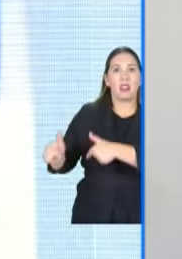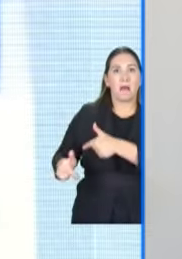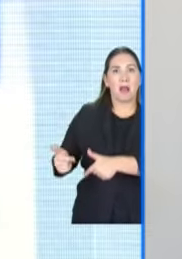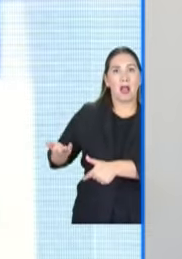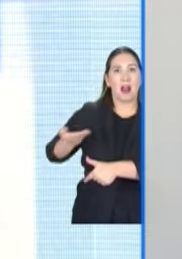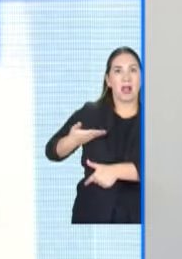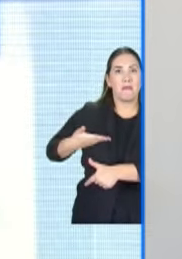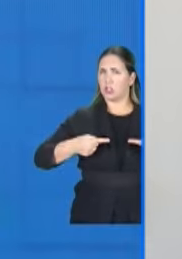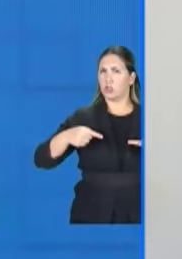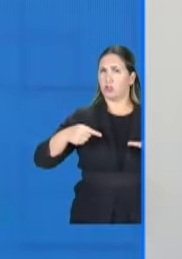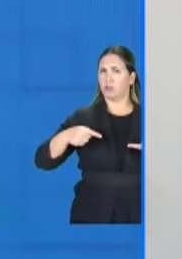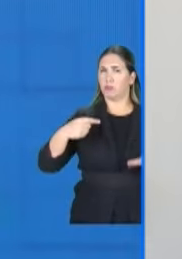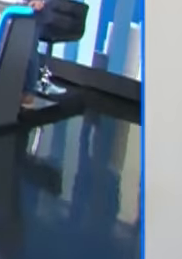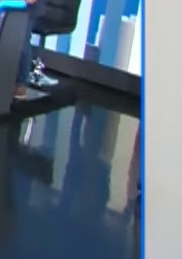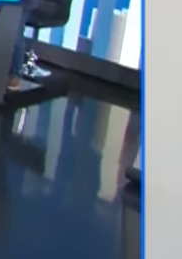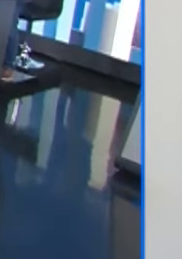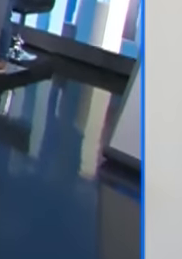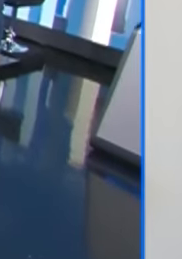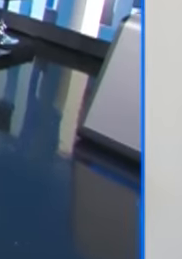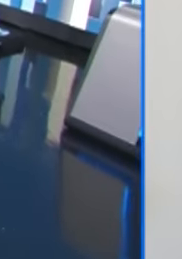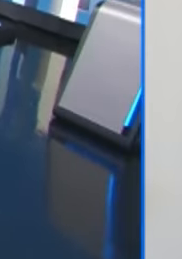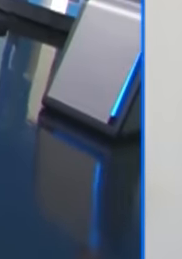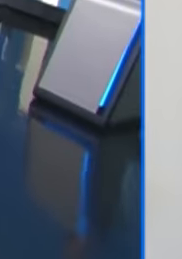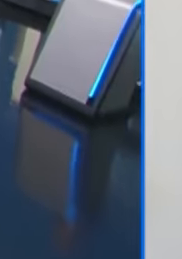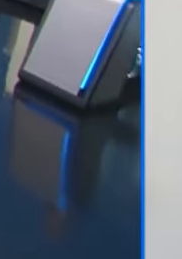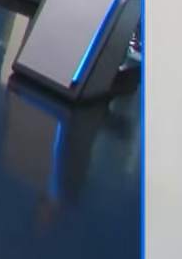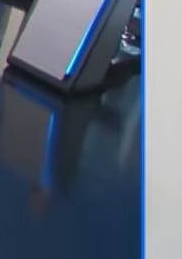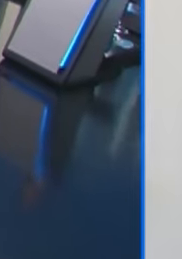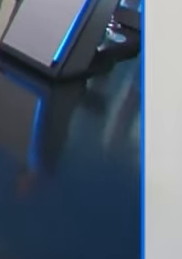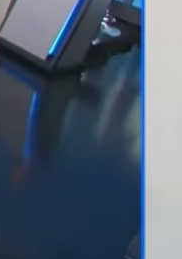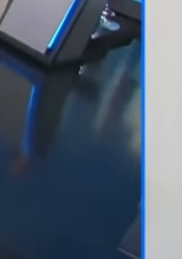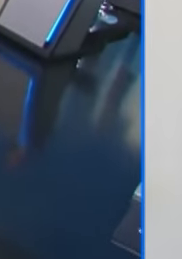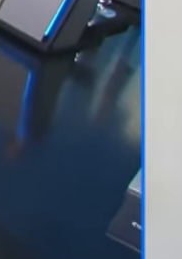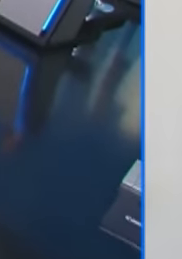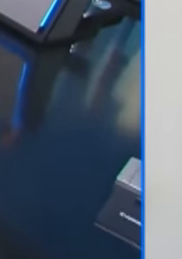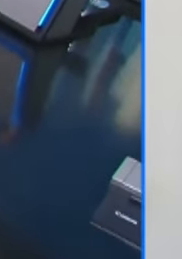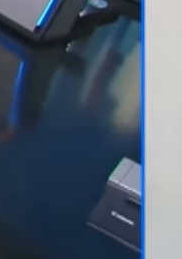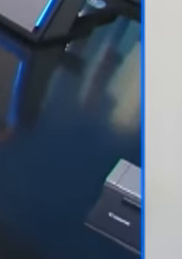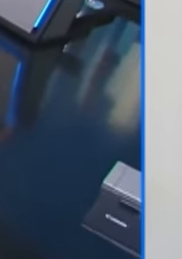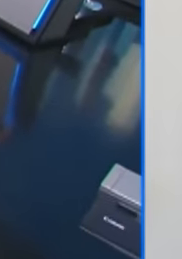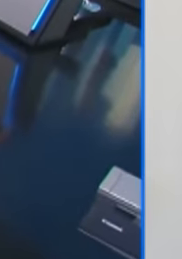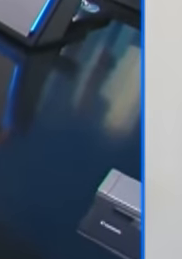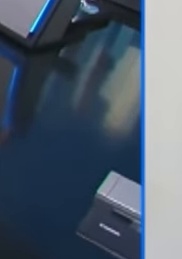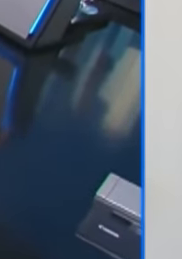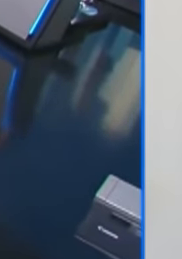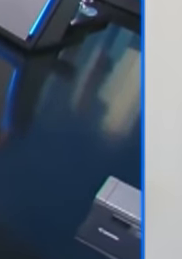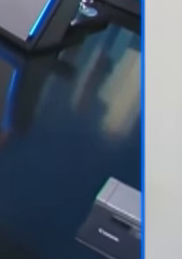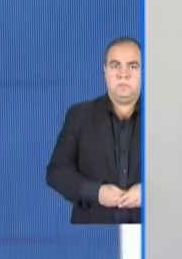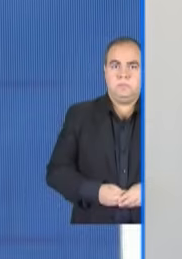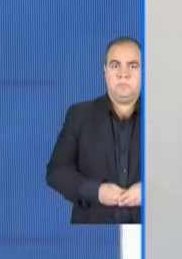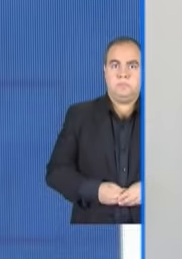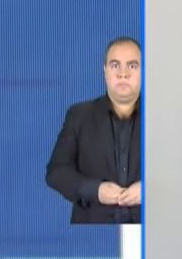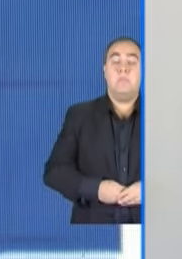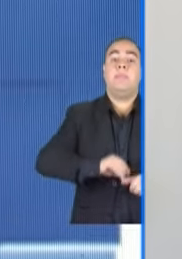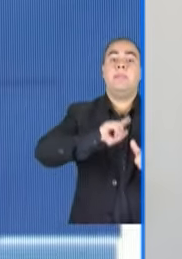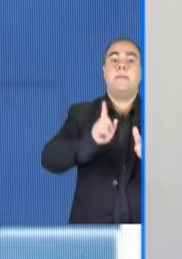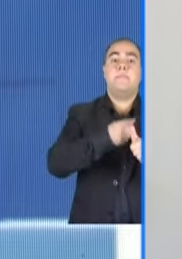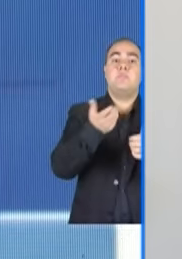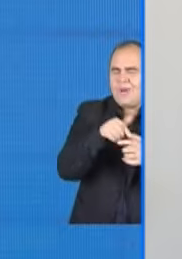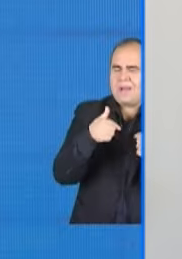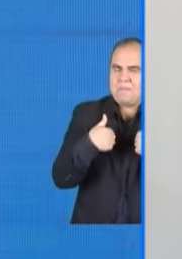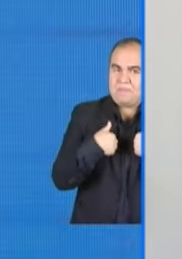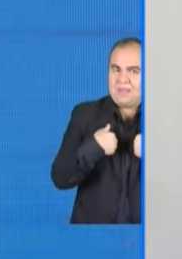essas grandes empresas de redes sociais, as chamadas big techs, vão garantir por si só a moderação. É fundamental que